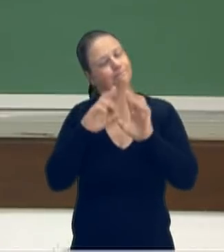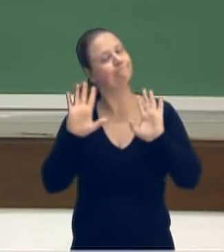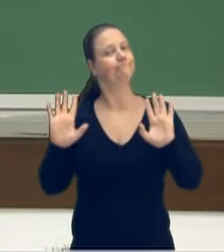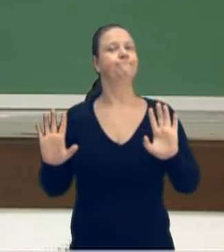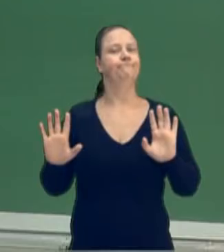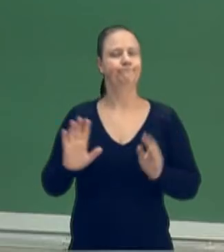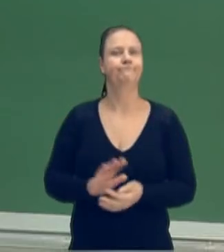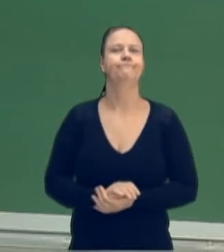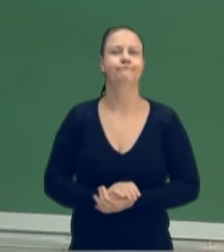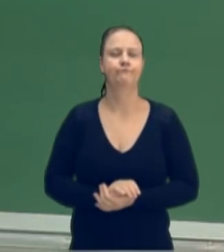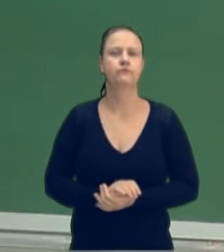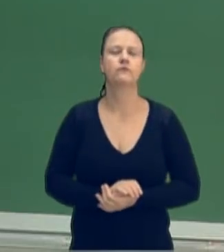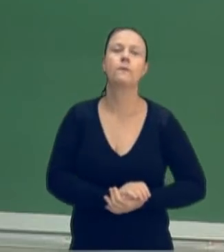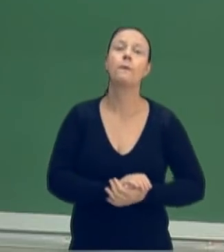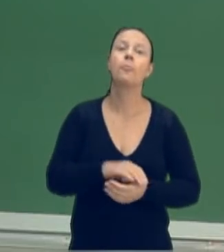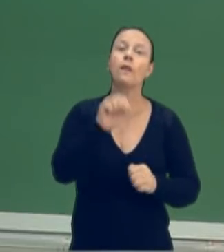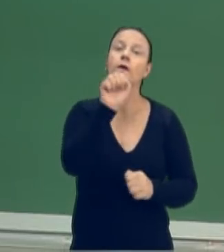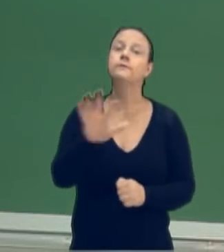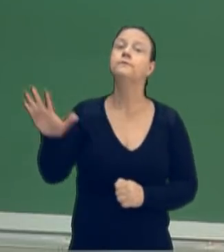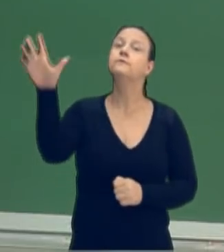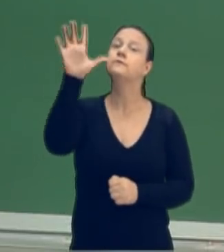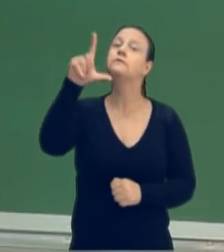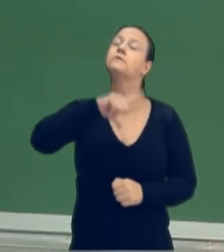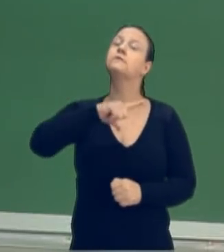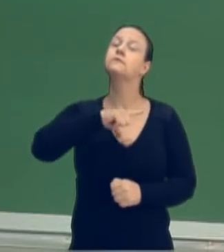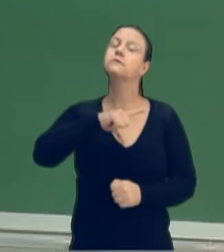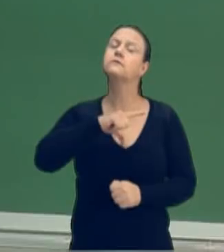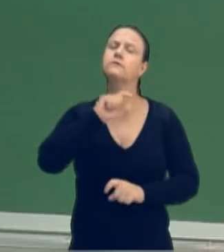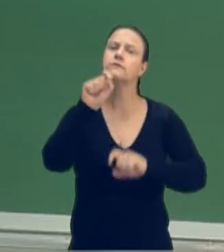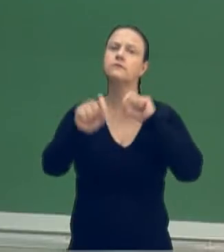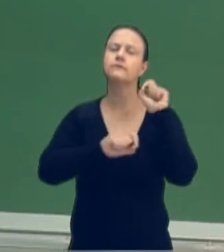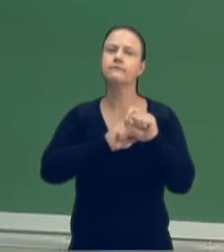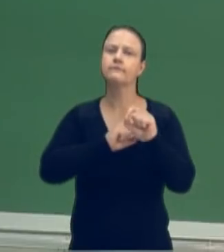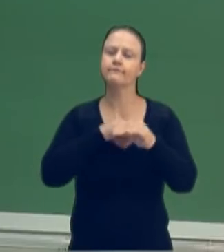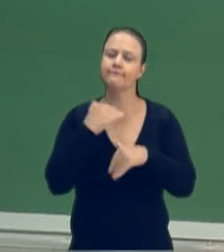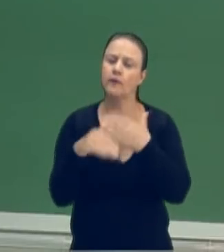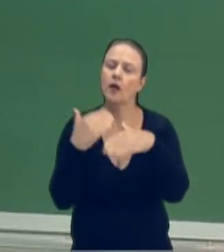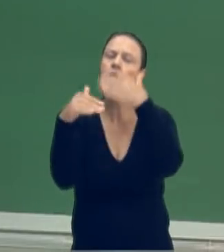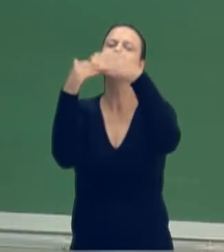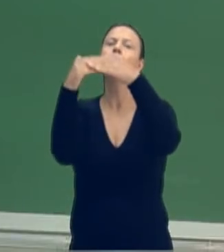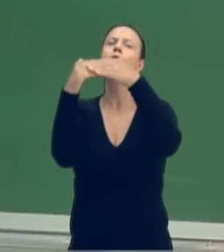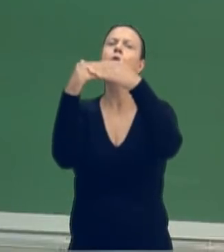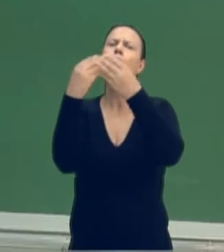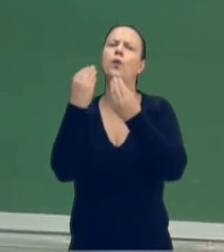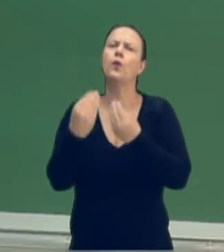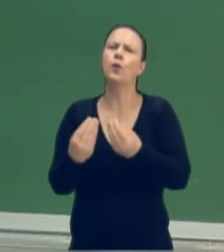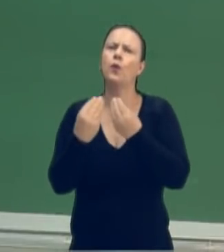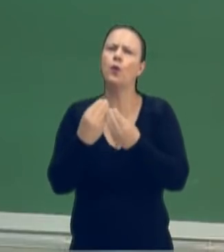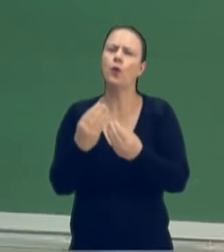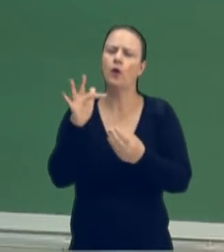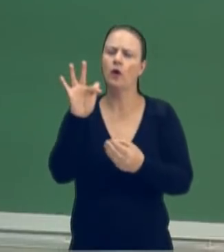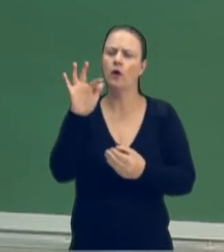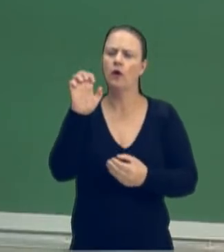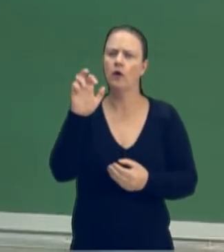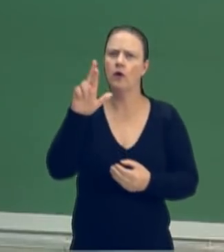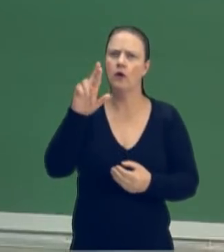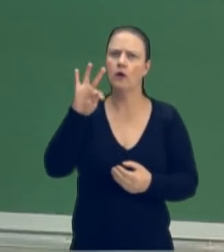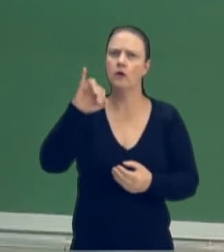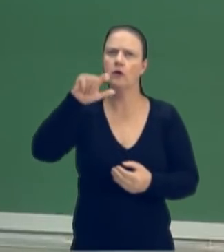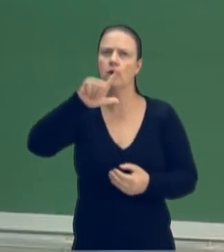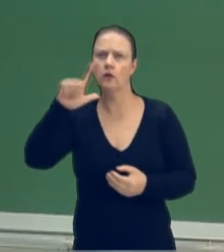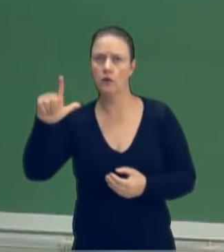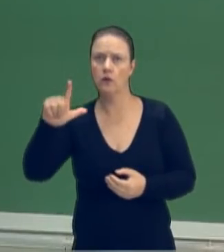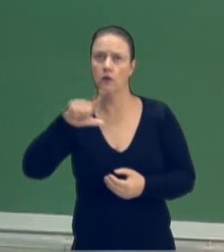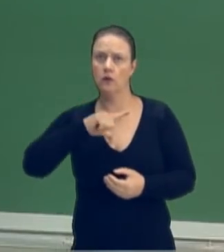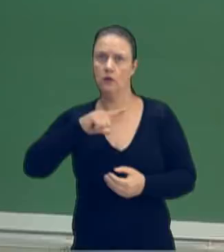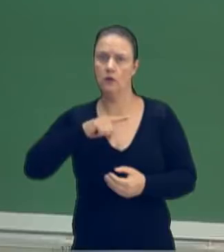aqui na próxima imagem nós temos o chamado crescente fértil. Vocês tiveram um conteúdo aqui